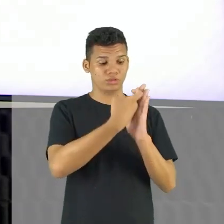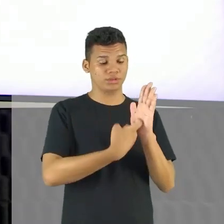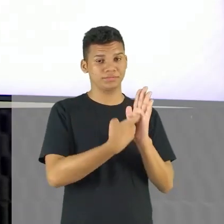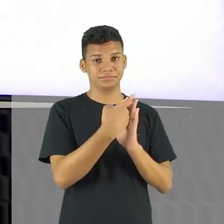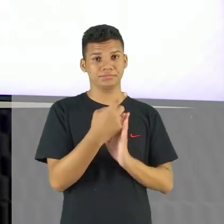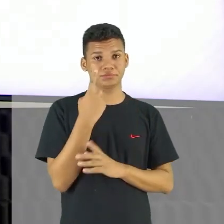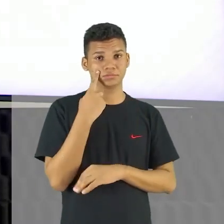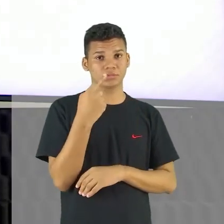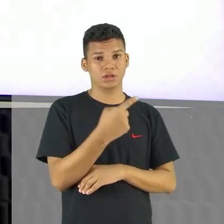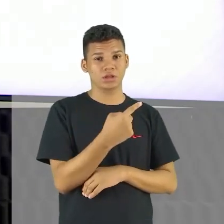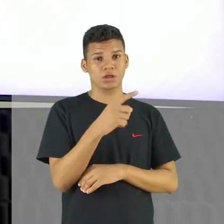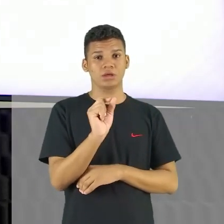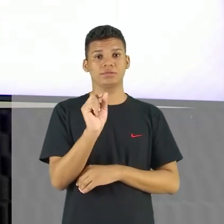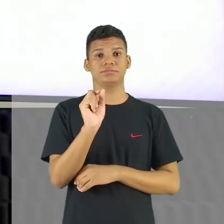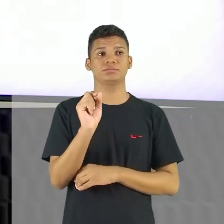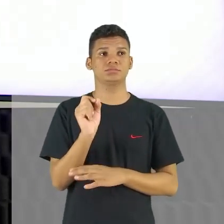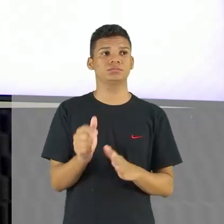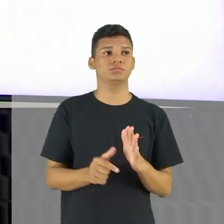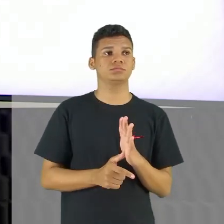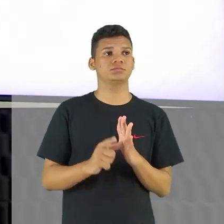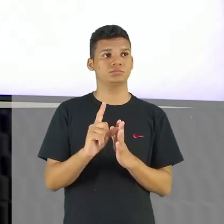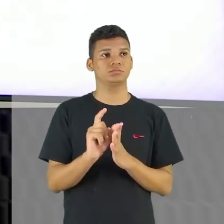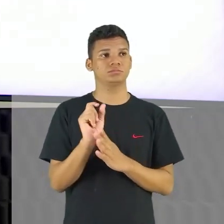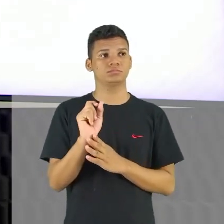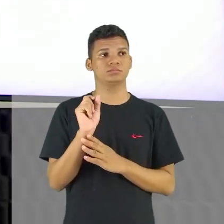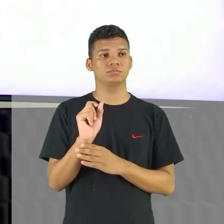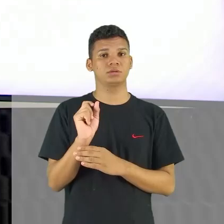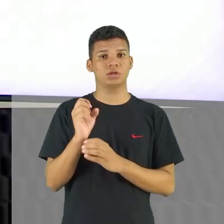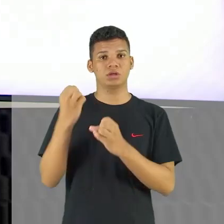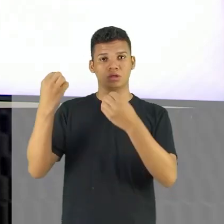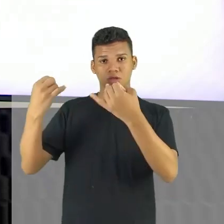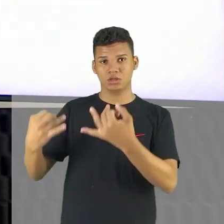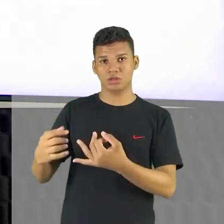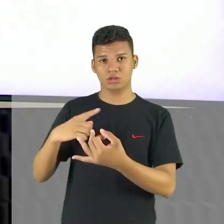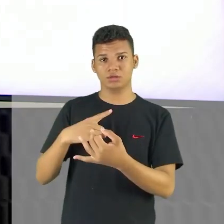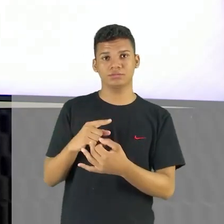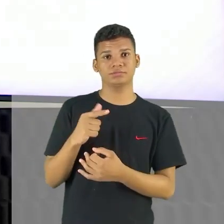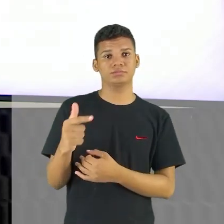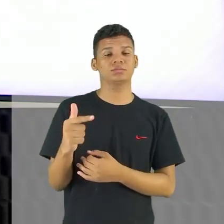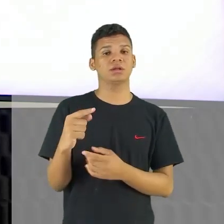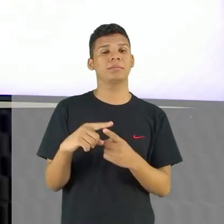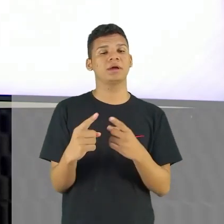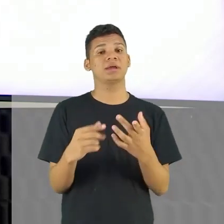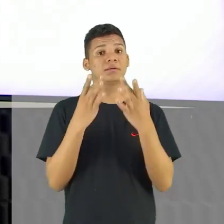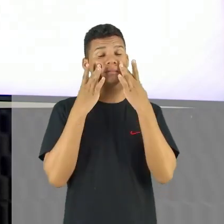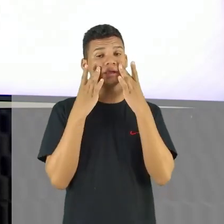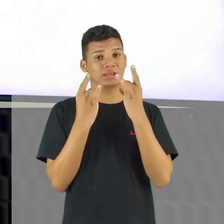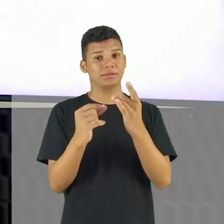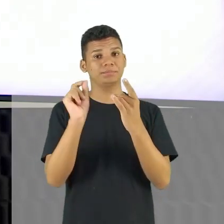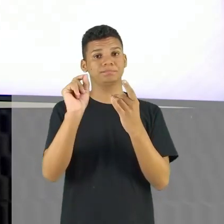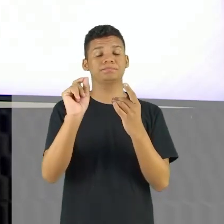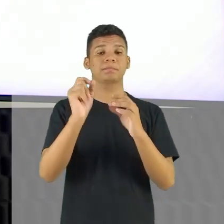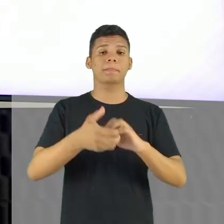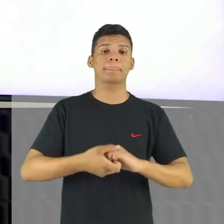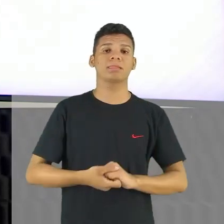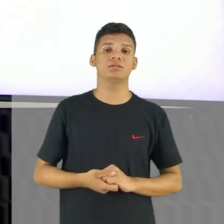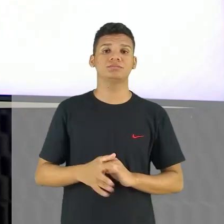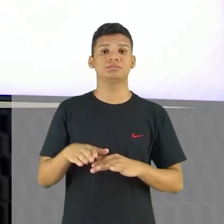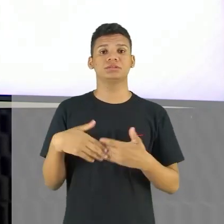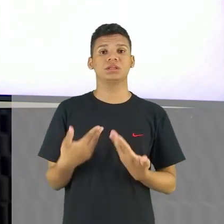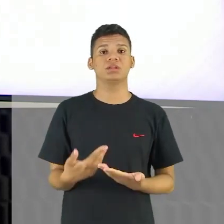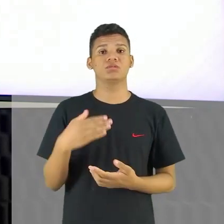Bom, gente, antes de passar aqui para outra estrofe, atenta a uma coisa. A